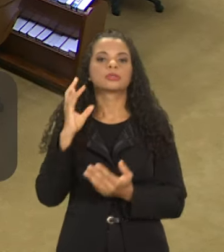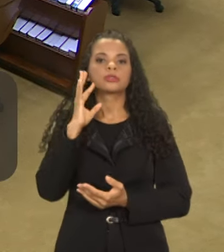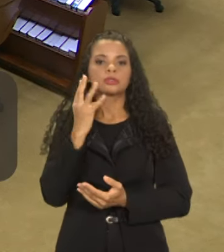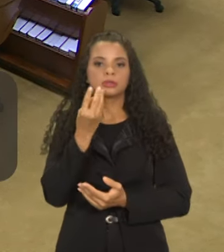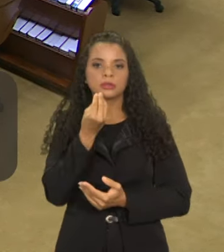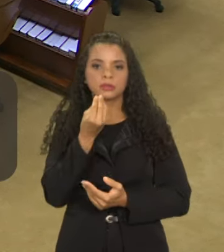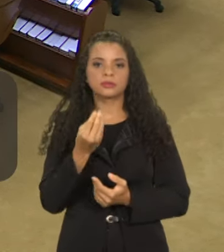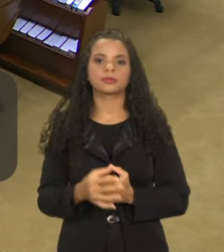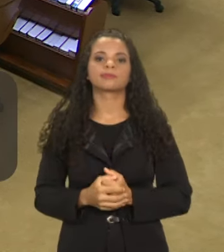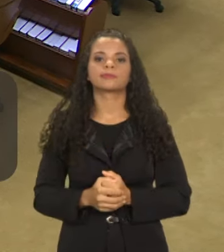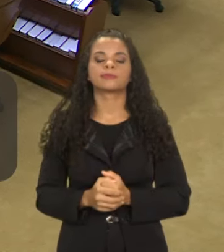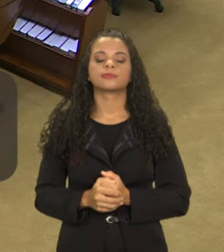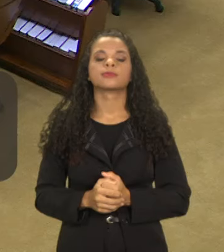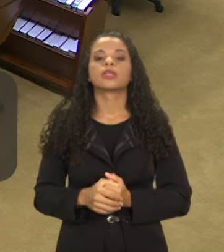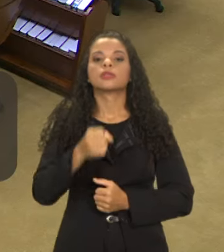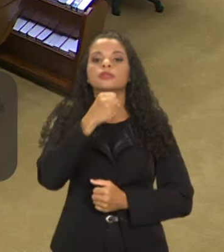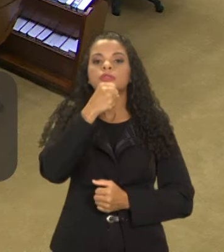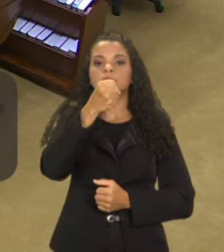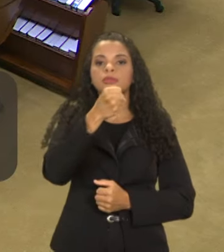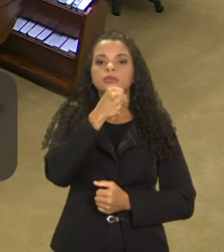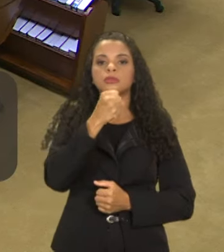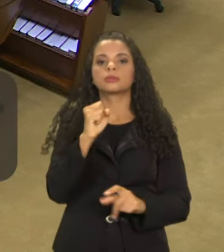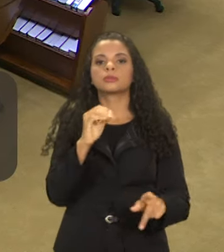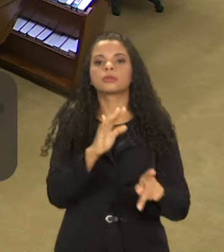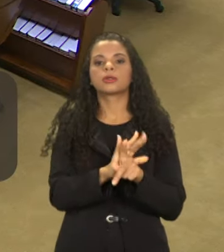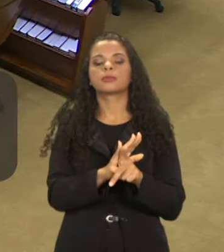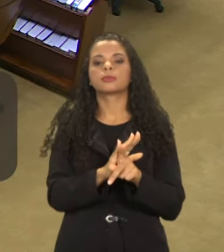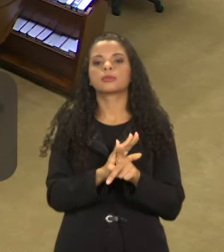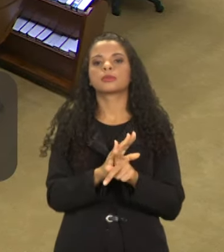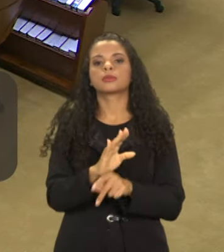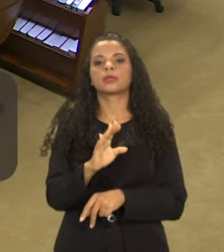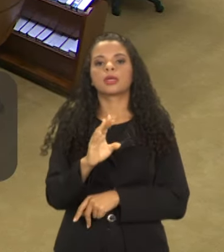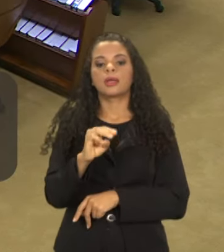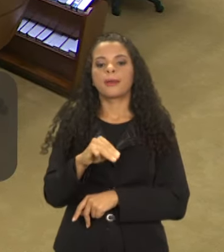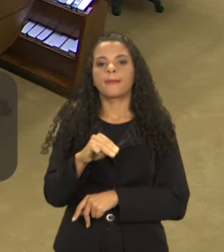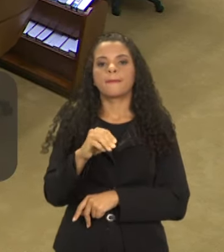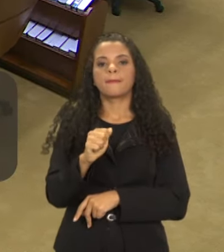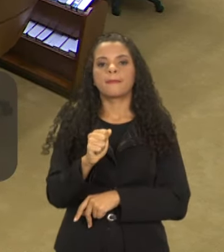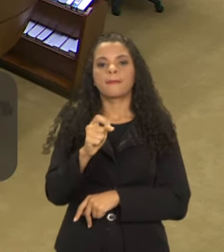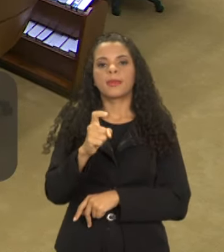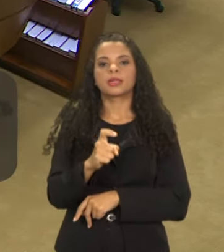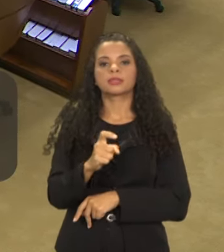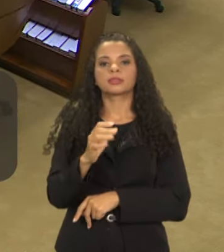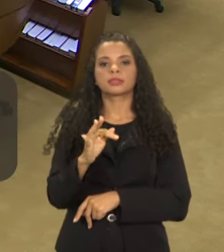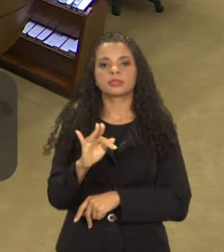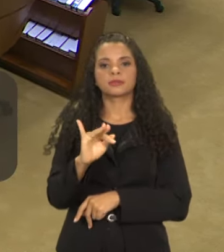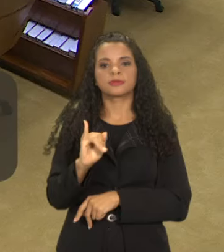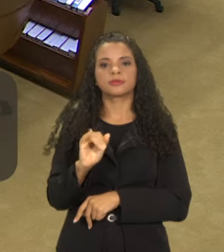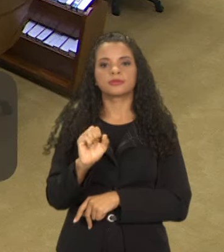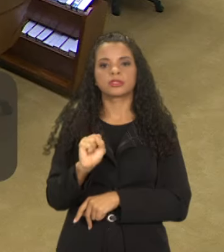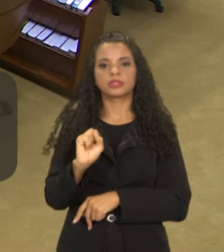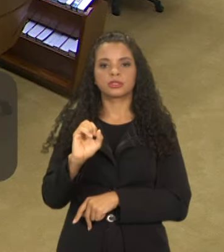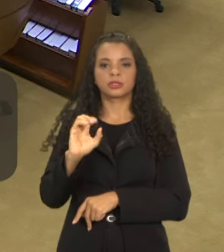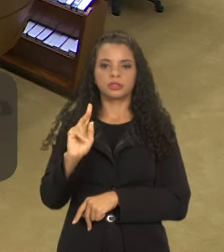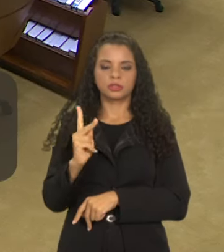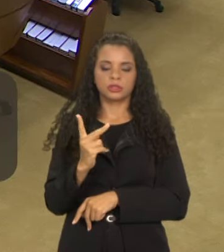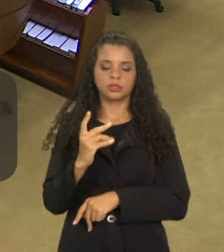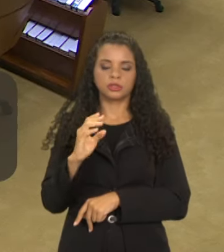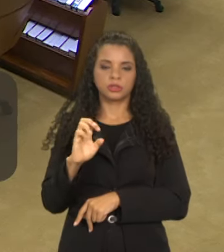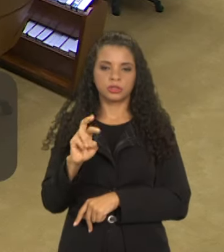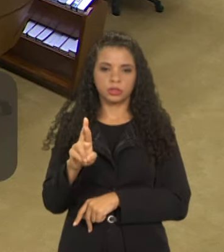do New York Times, Max Fischer, na obra denominada A Máquina do Caos, em que ele aborda o funcionamento das redes